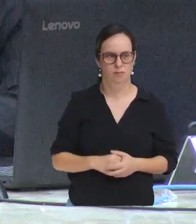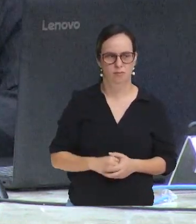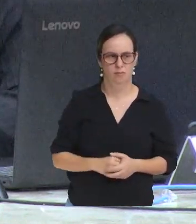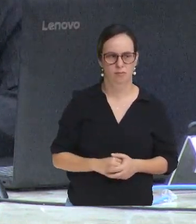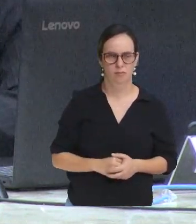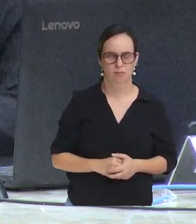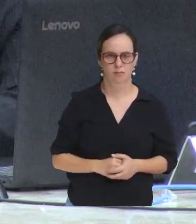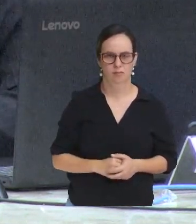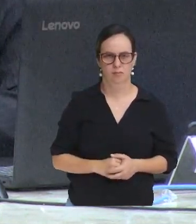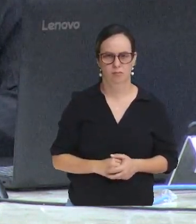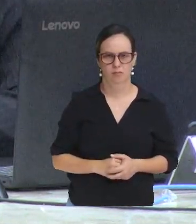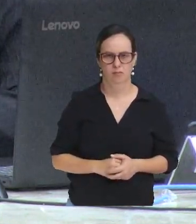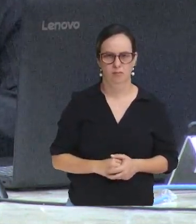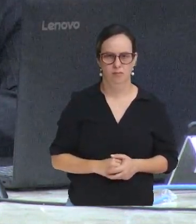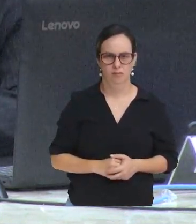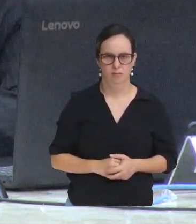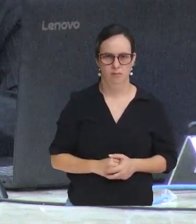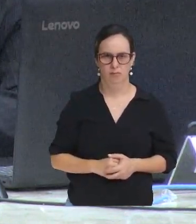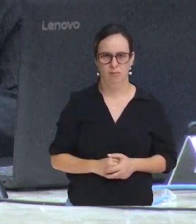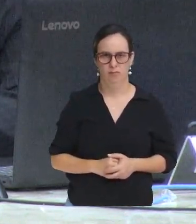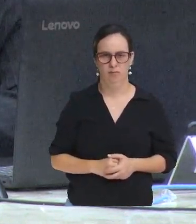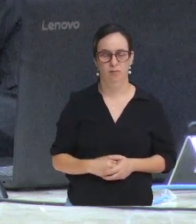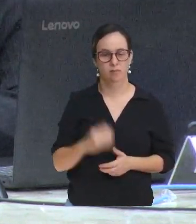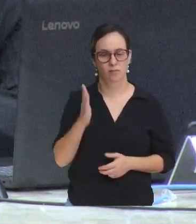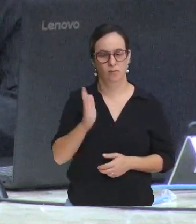que me antecederam já explicaram muito bem,